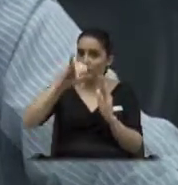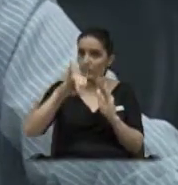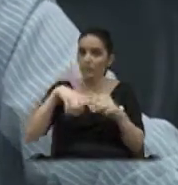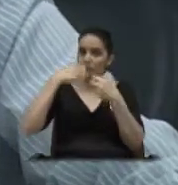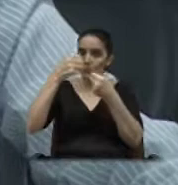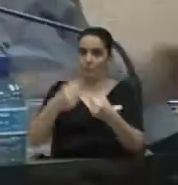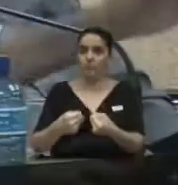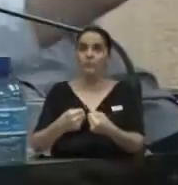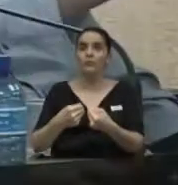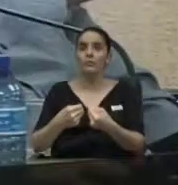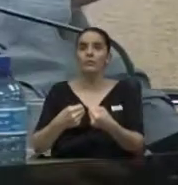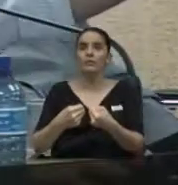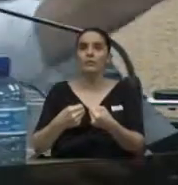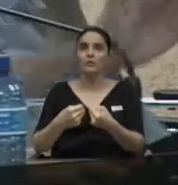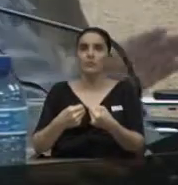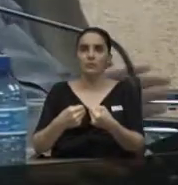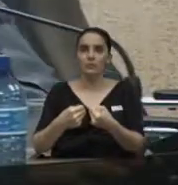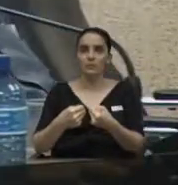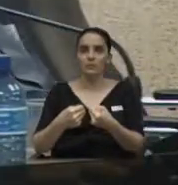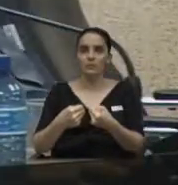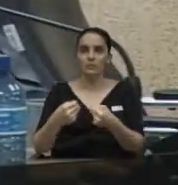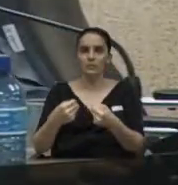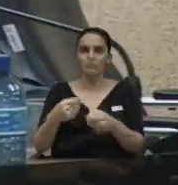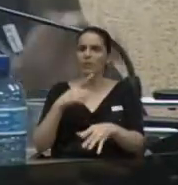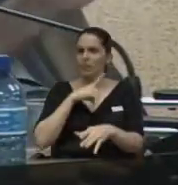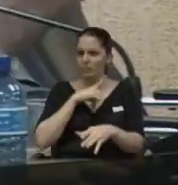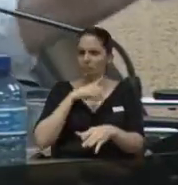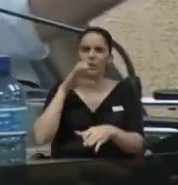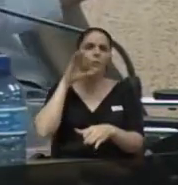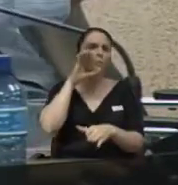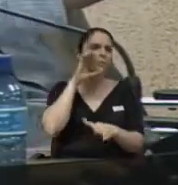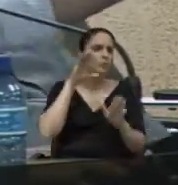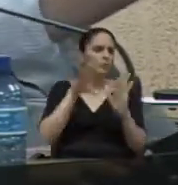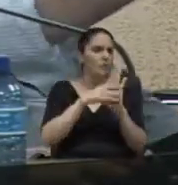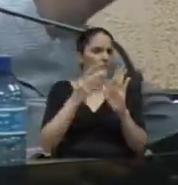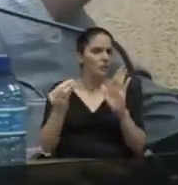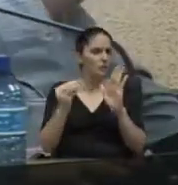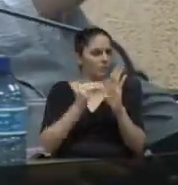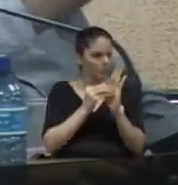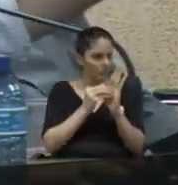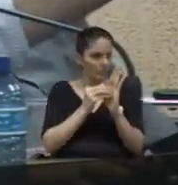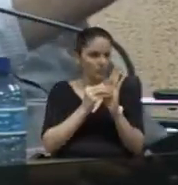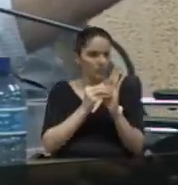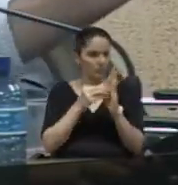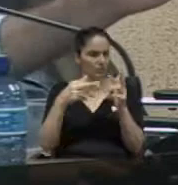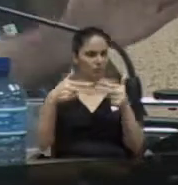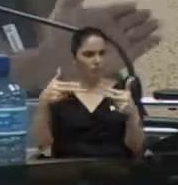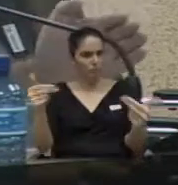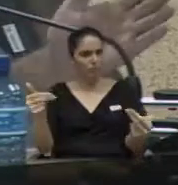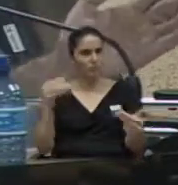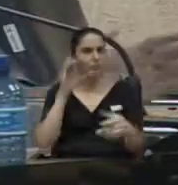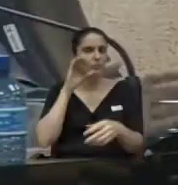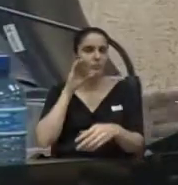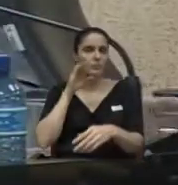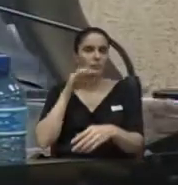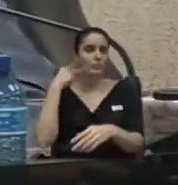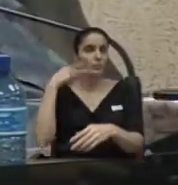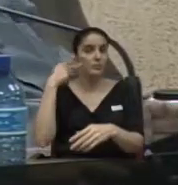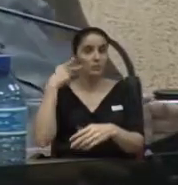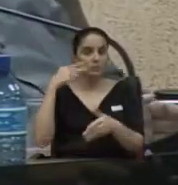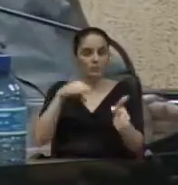possibilidade, acho que já tem uma emenda da Constância, ou às vezes de mais vereadores, de tirar